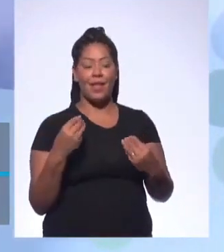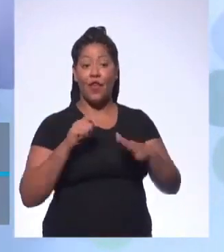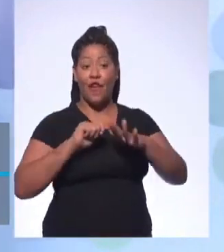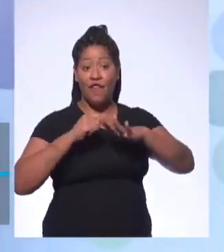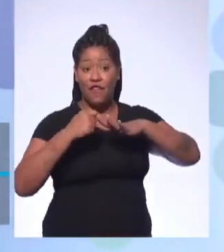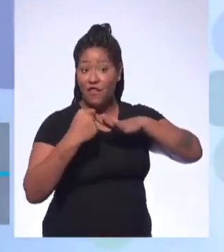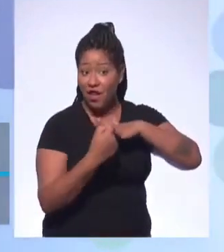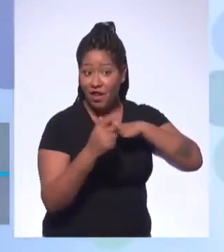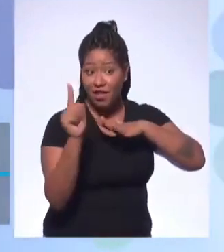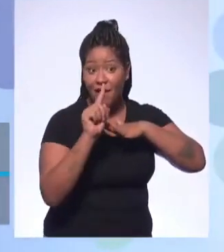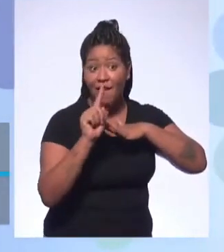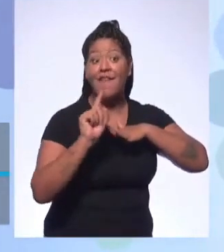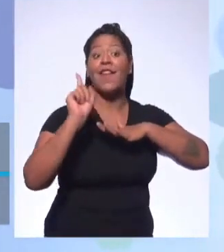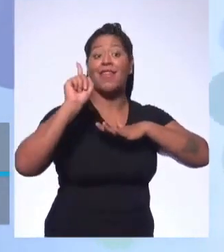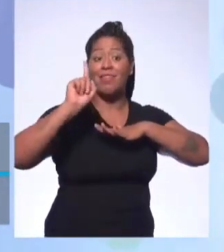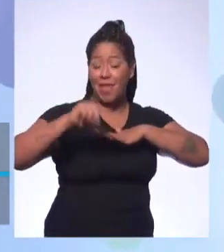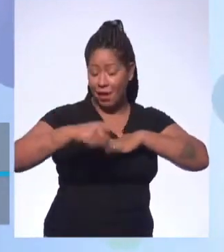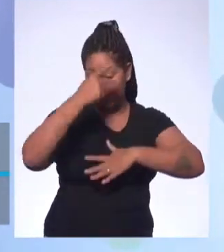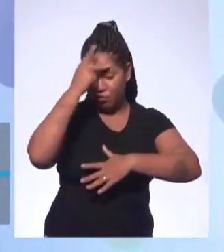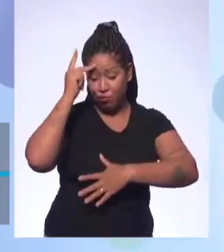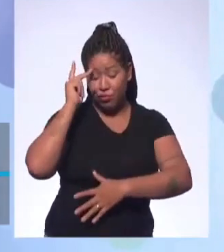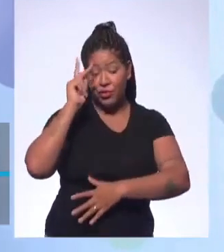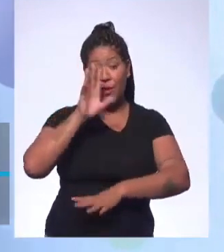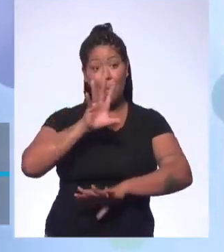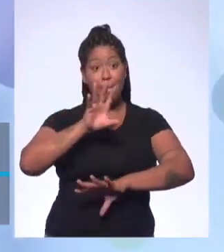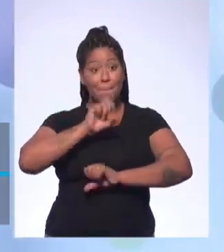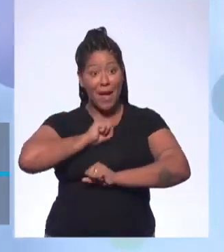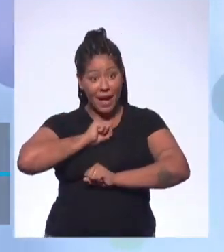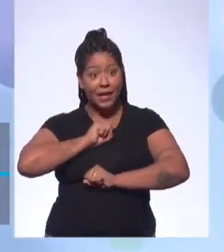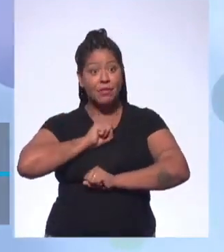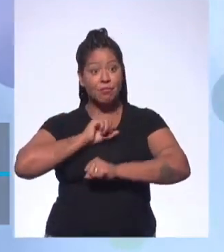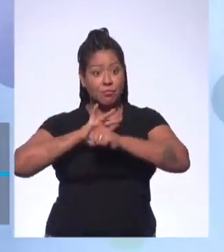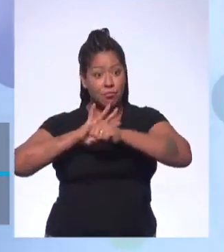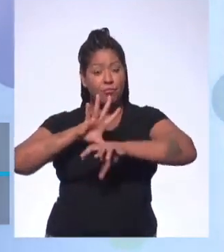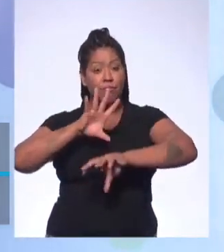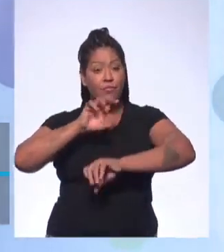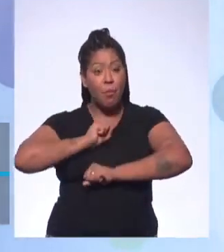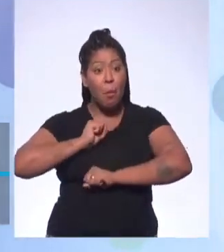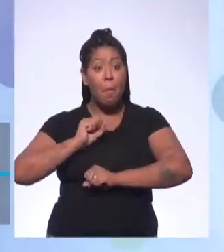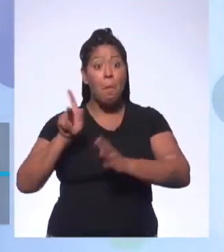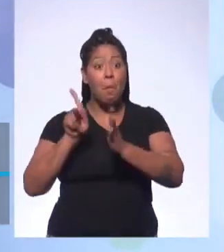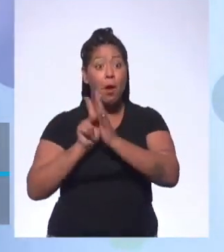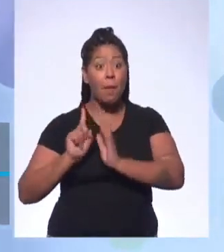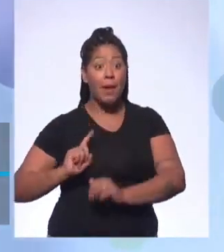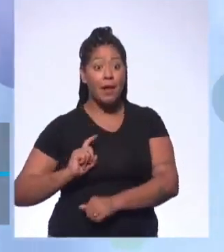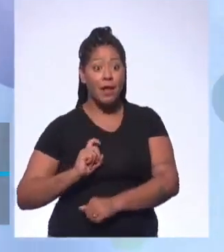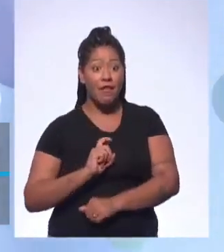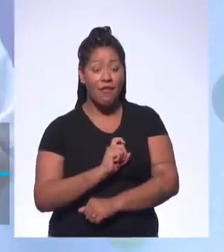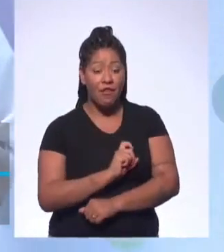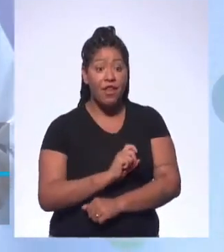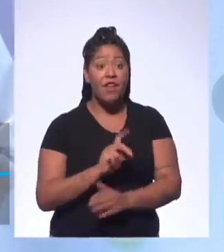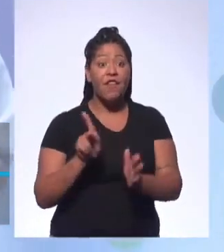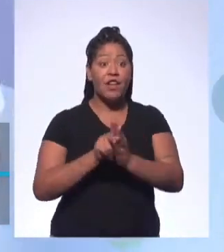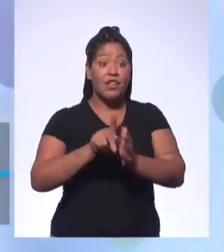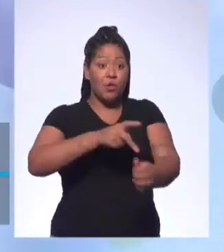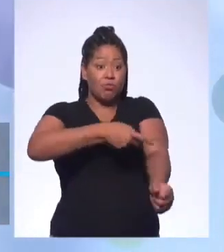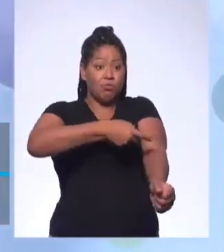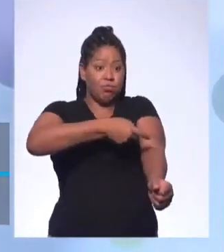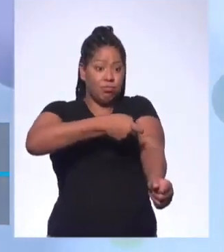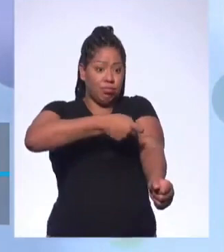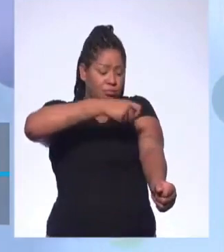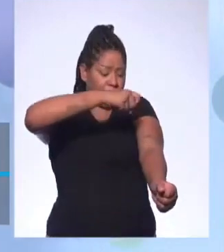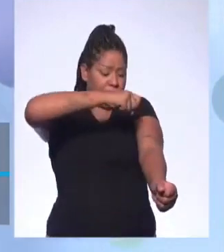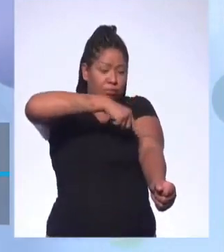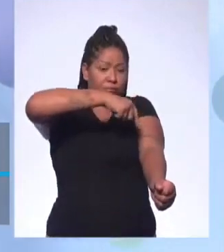tem doença com bactéria e tem que fazer quimioterapia. Sabe, aquele tratamento que se faz para combater câncer, hoje em dia